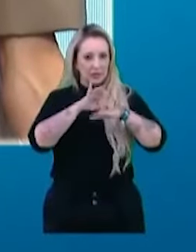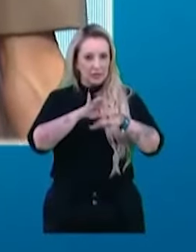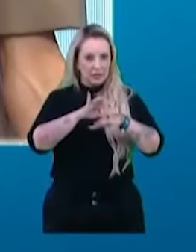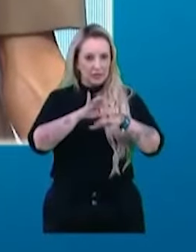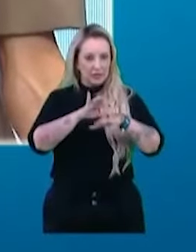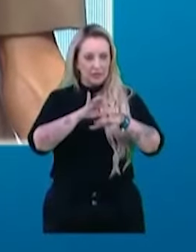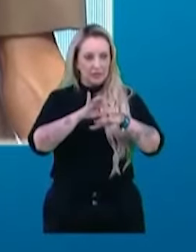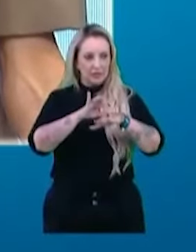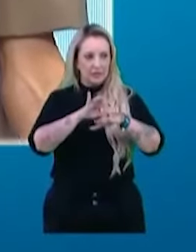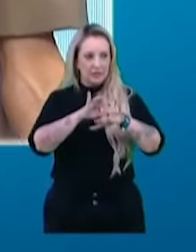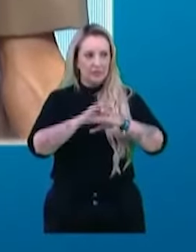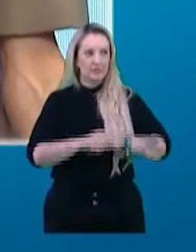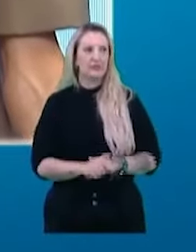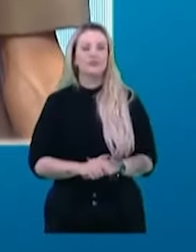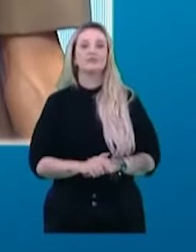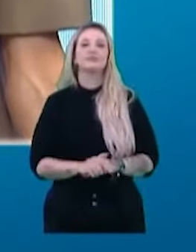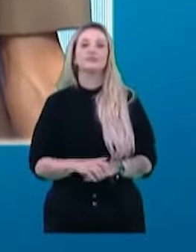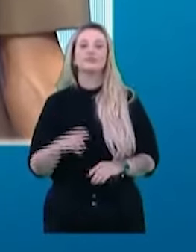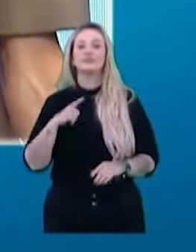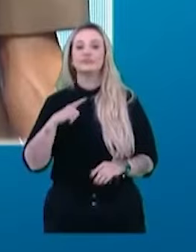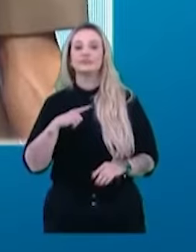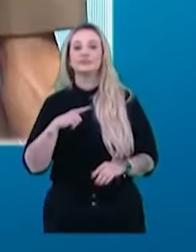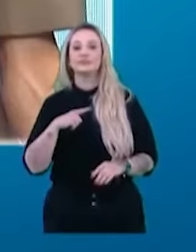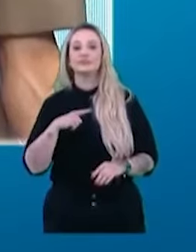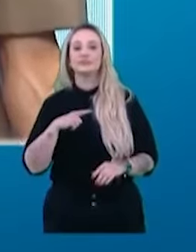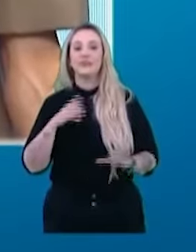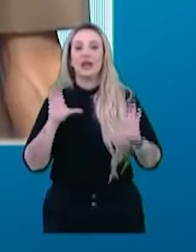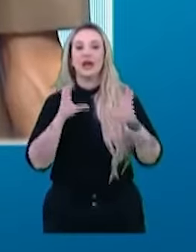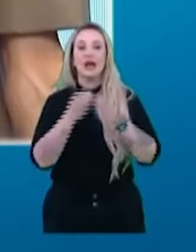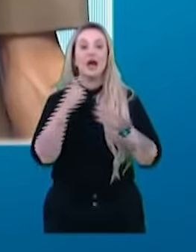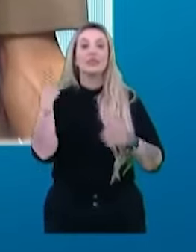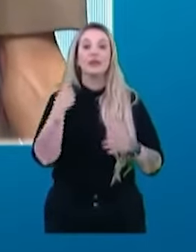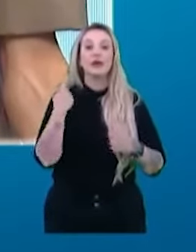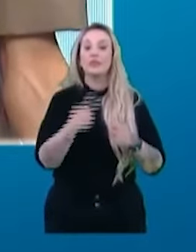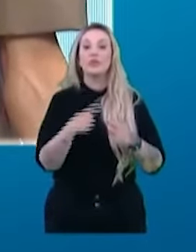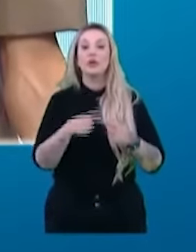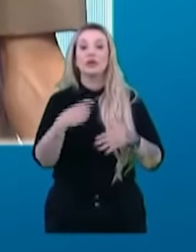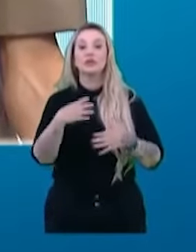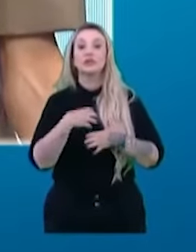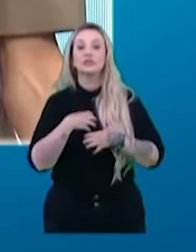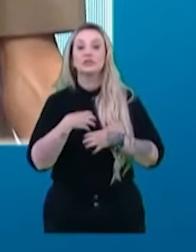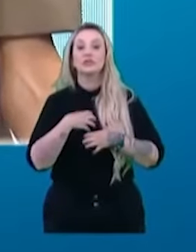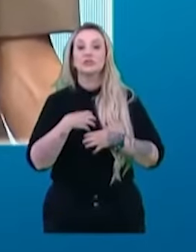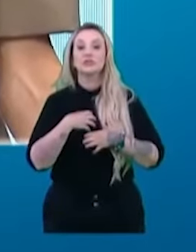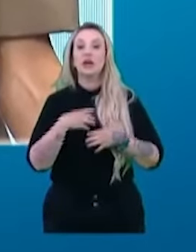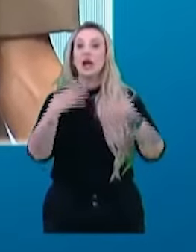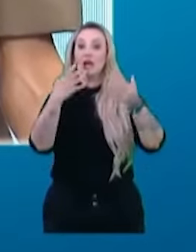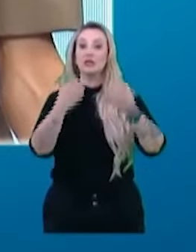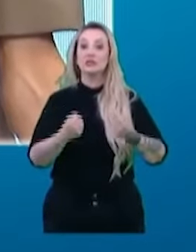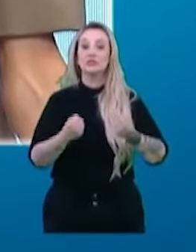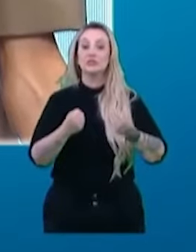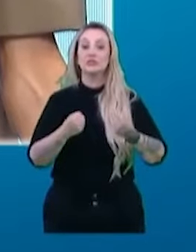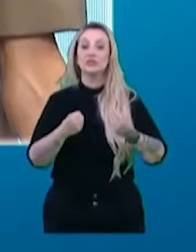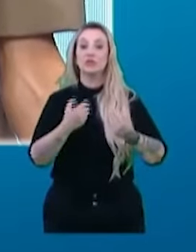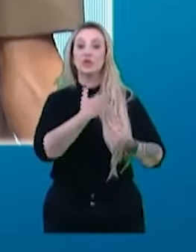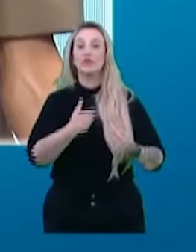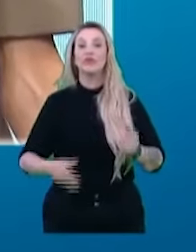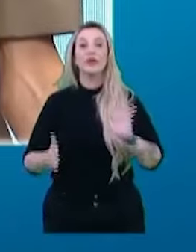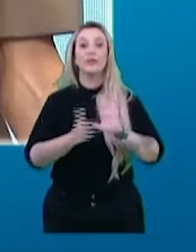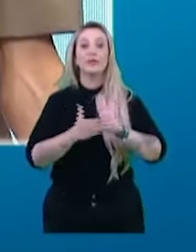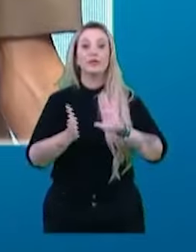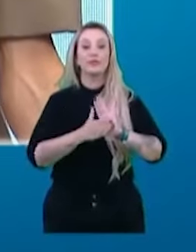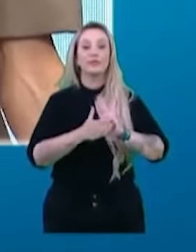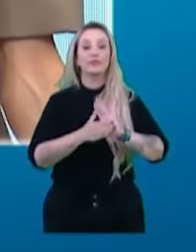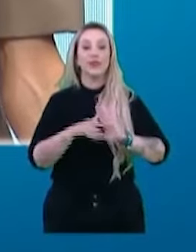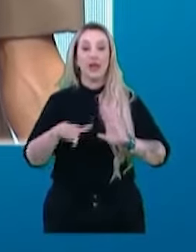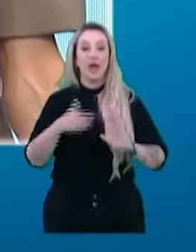de aplicativos, causou uma balbúrdia imensa na Câmara dos Deputados, porque eles não se sentiam contemplados também pelo que o governo propõe. Quer dizer, é